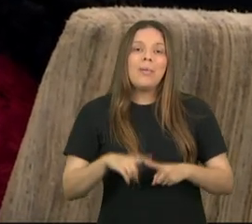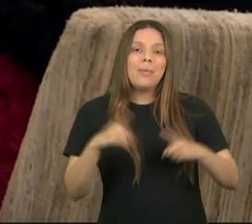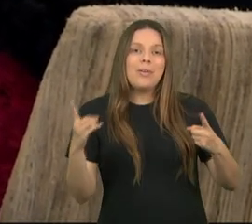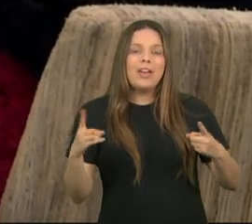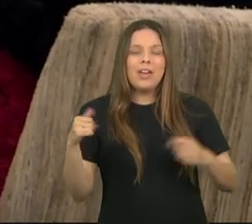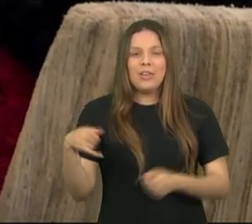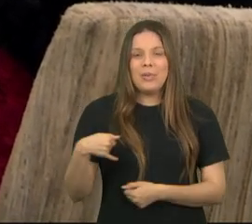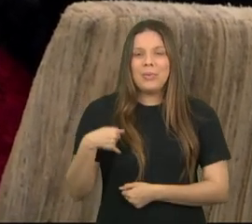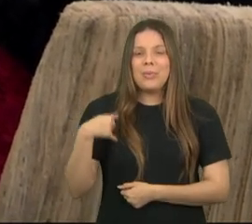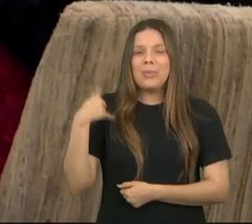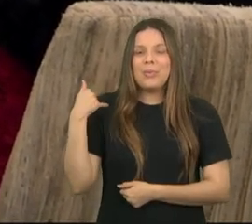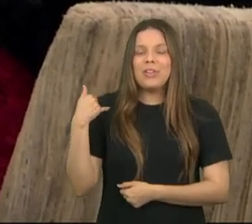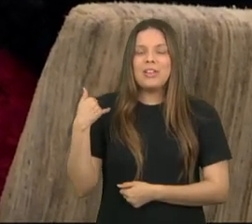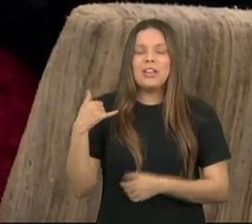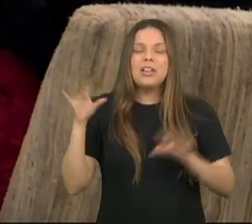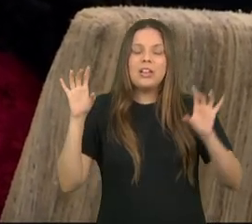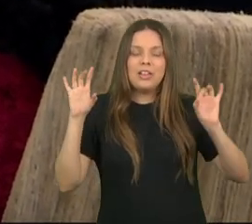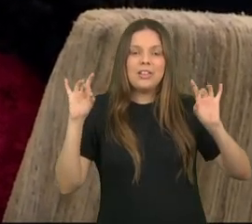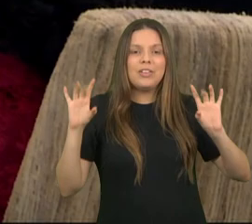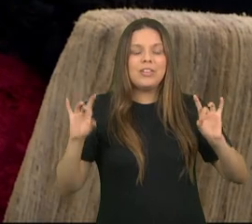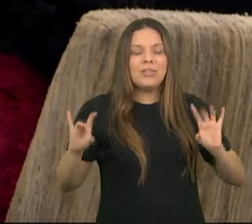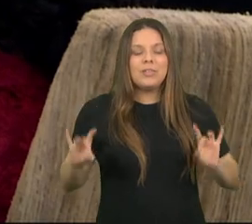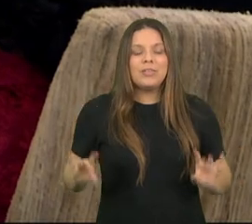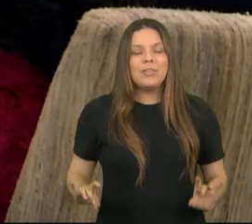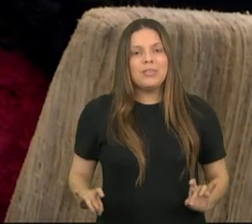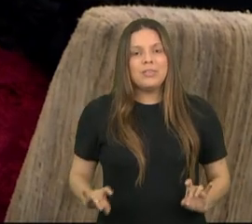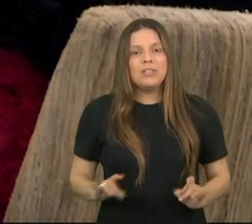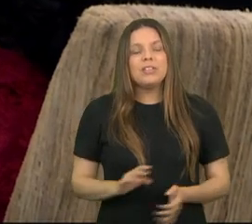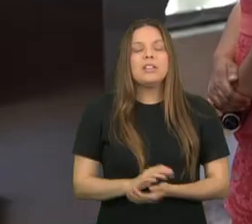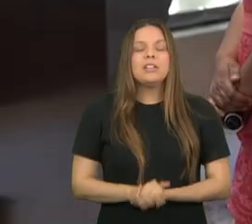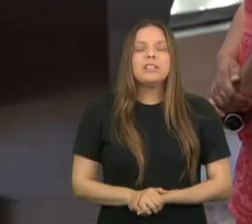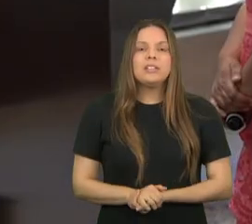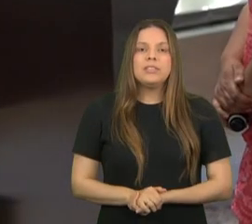de estabilidade, de equilíbrio, de